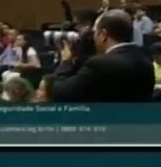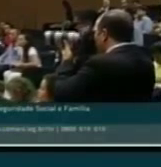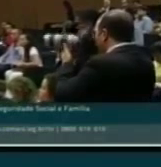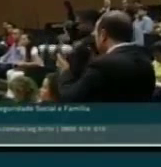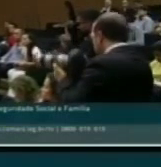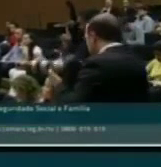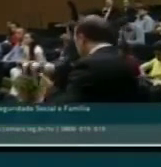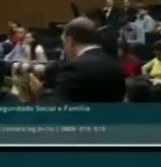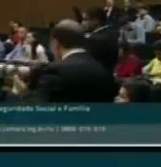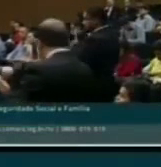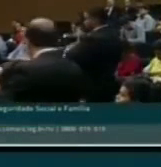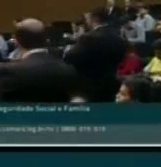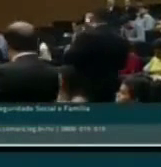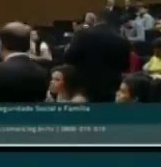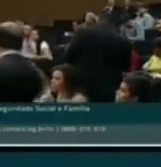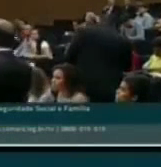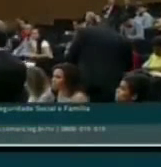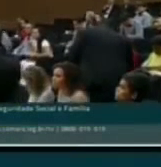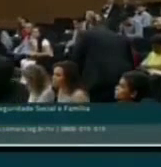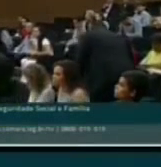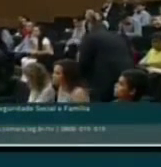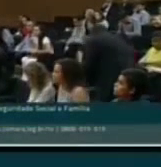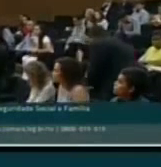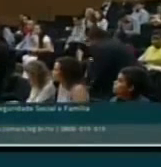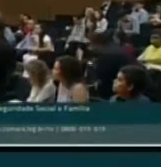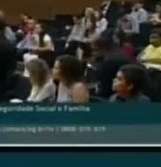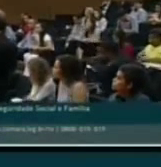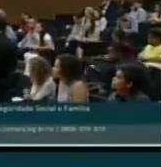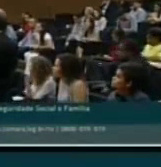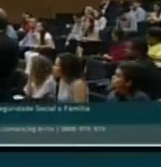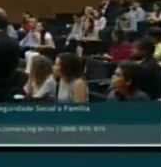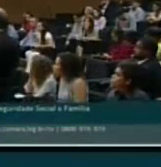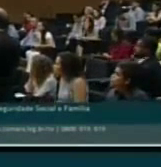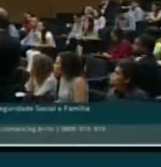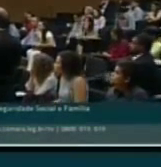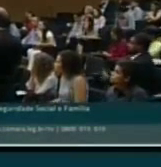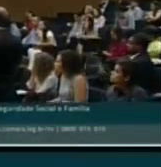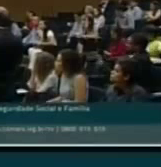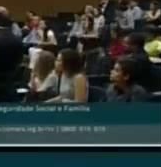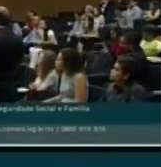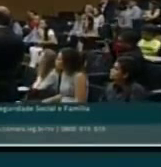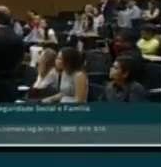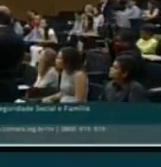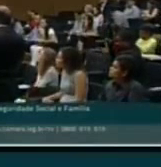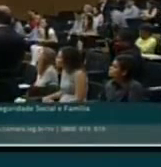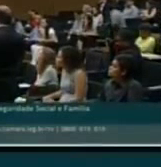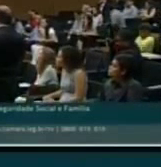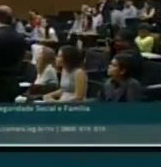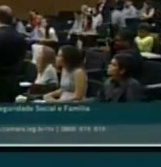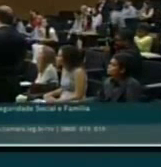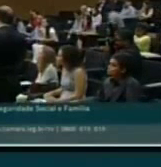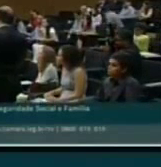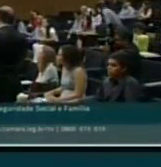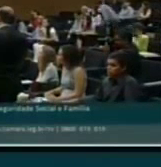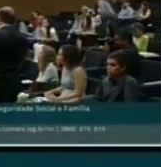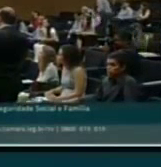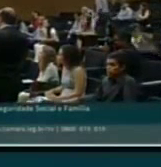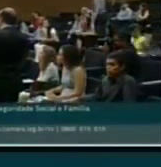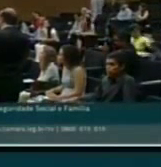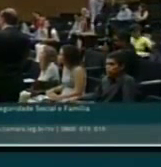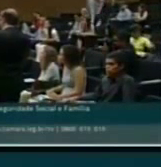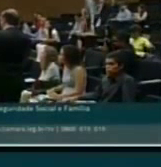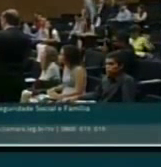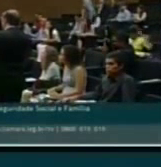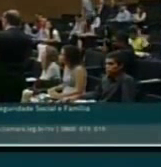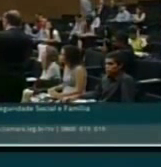brasileiro Guarque foi atacado por um submarino alemão na costa leste dos Estados Unidos. Muitos ataques a embarcações brasileiras se